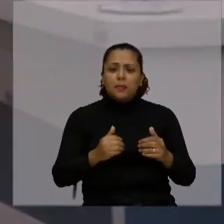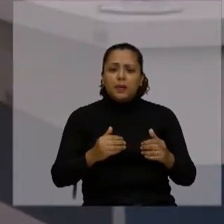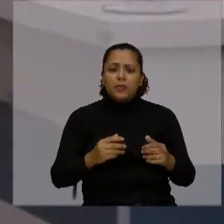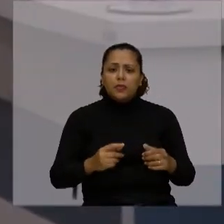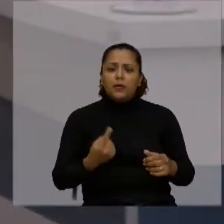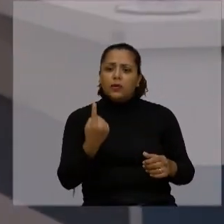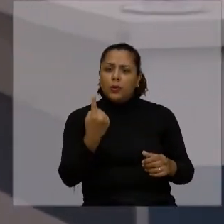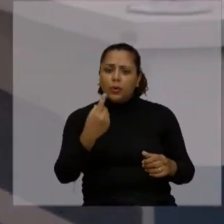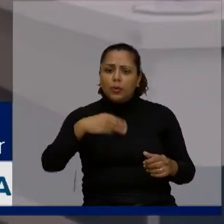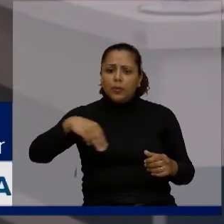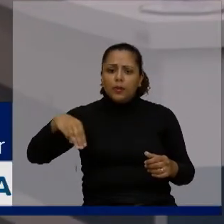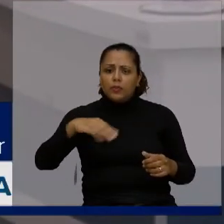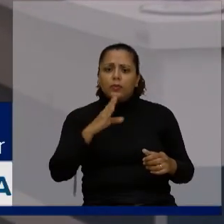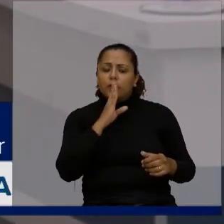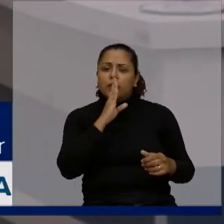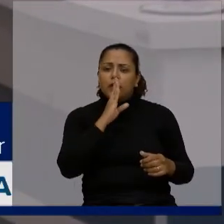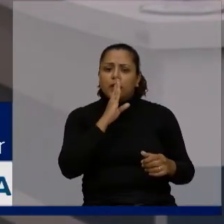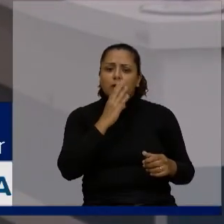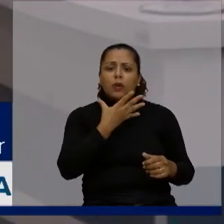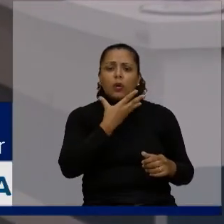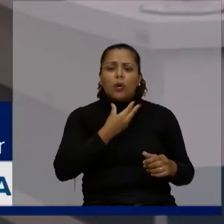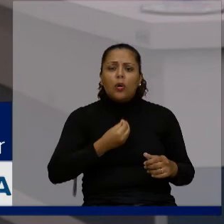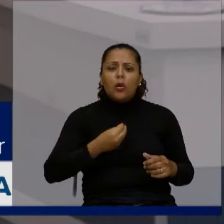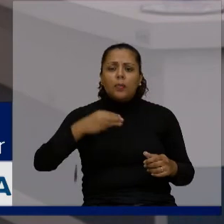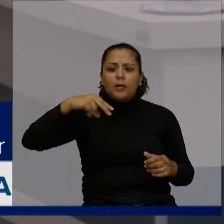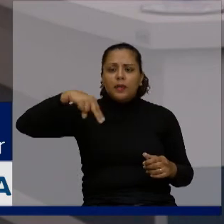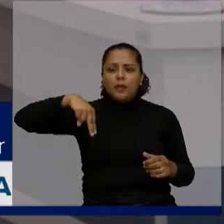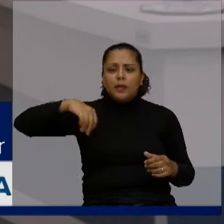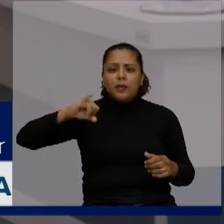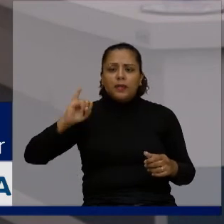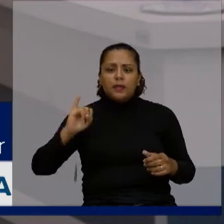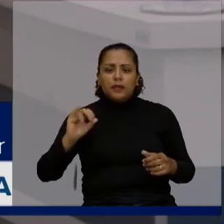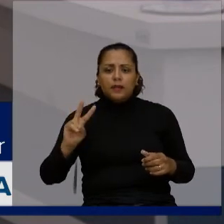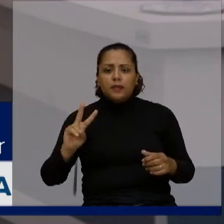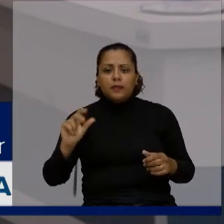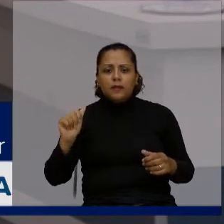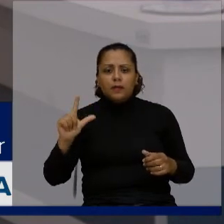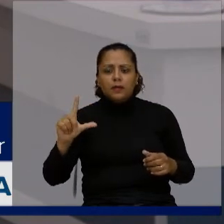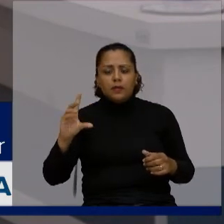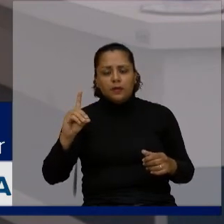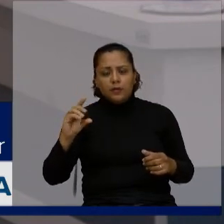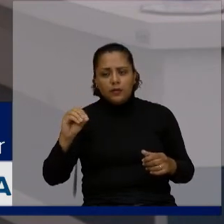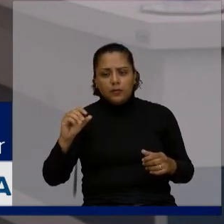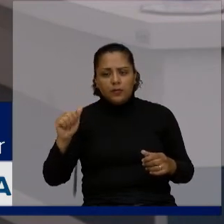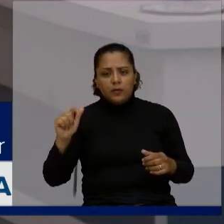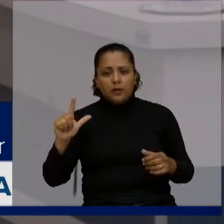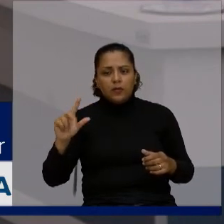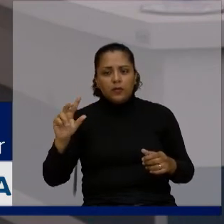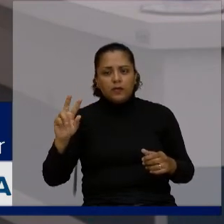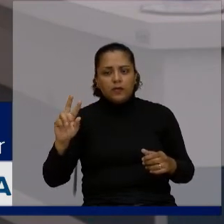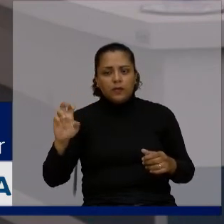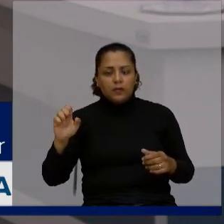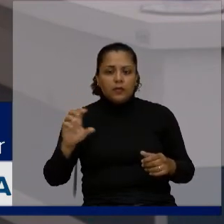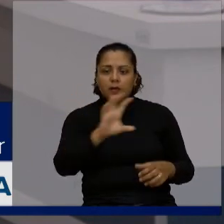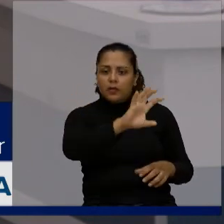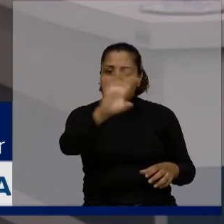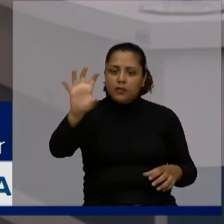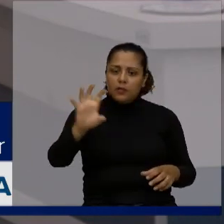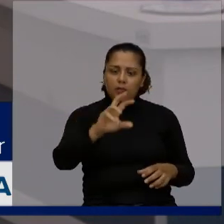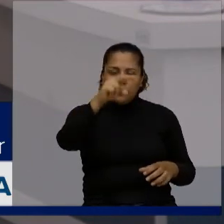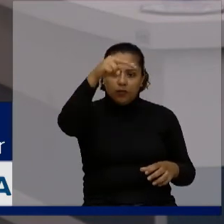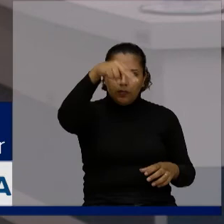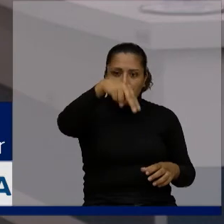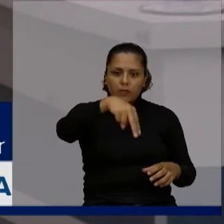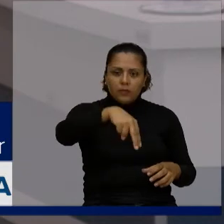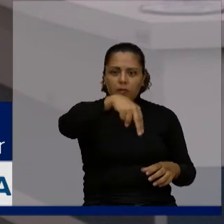Anivaldo Alves, que tinha menos que 1 ano de aposentado, era da região norte,